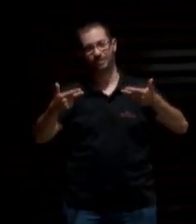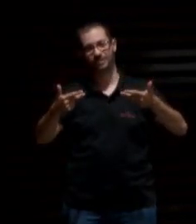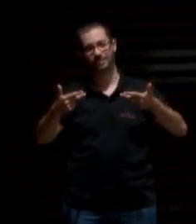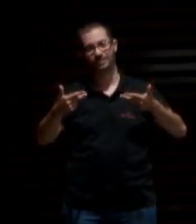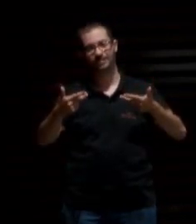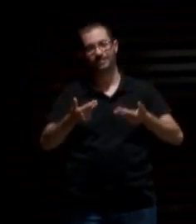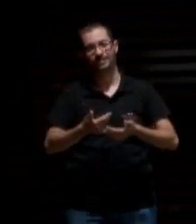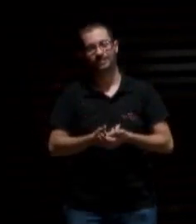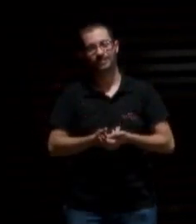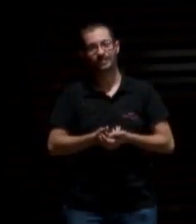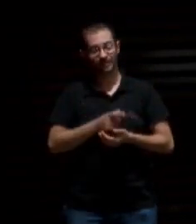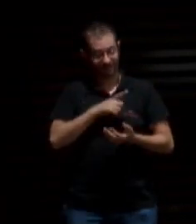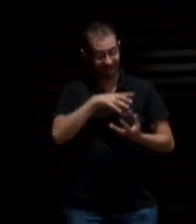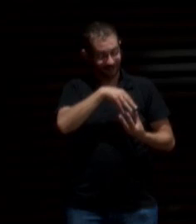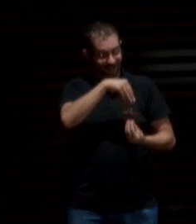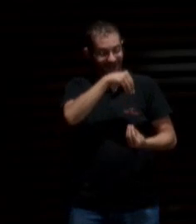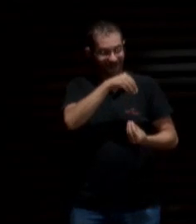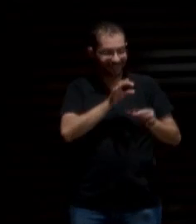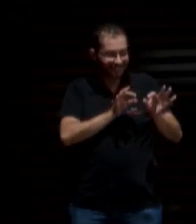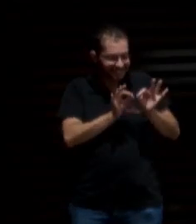Encomende a sua alma a Ele.